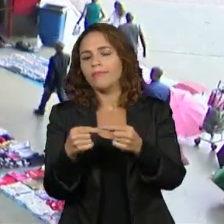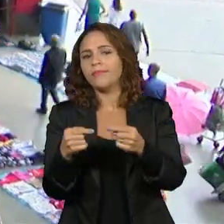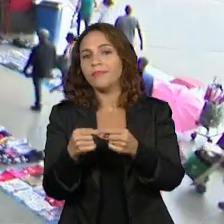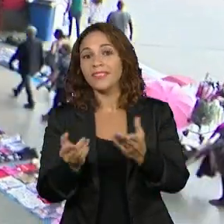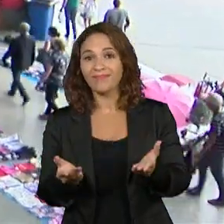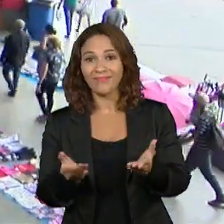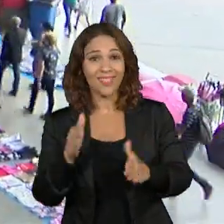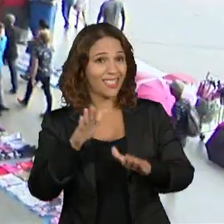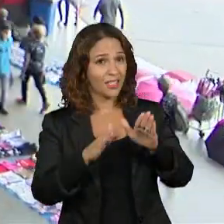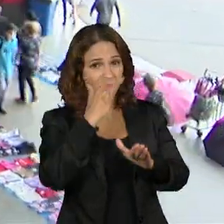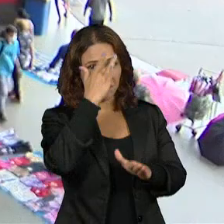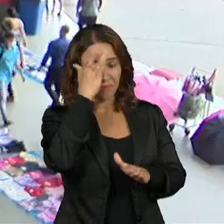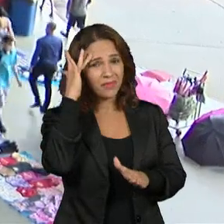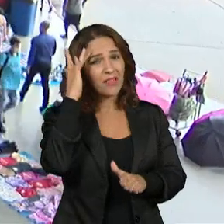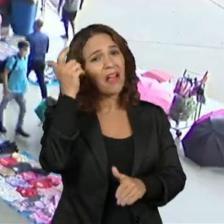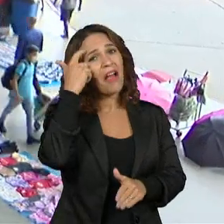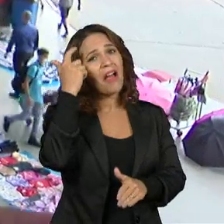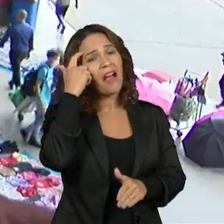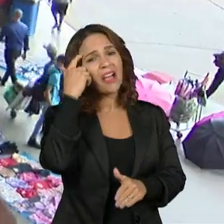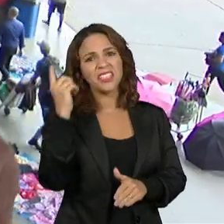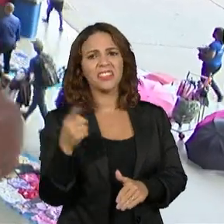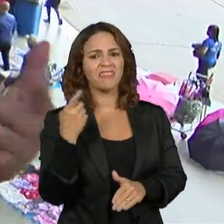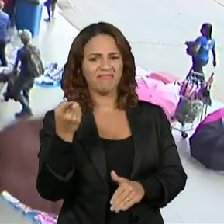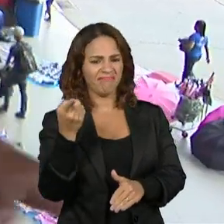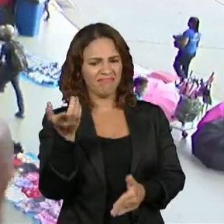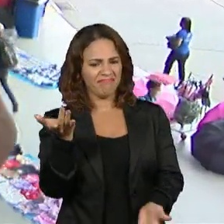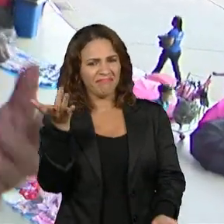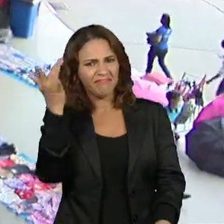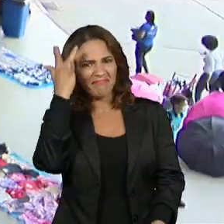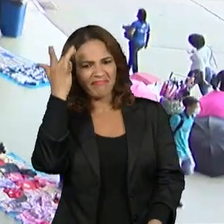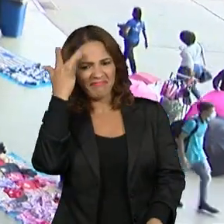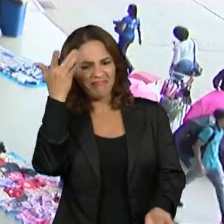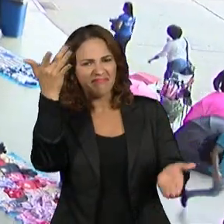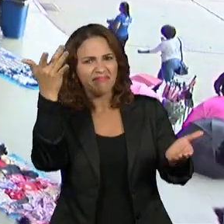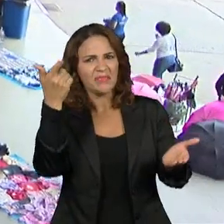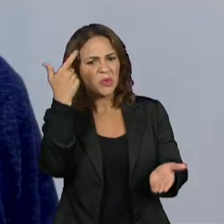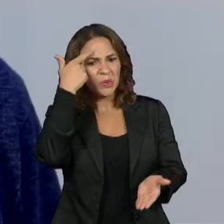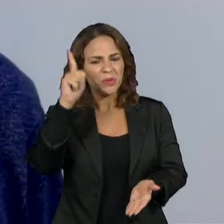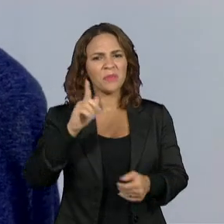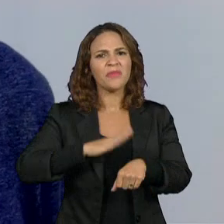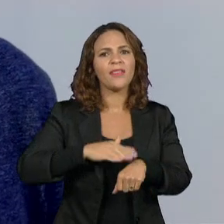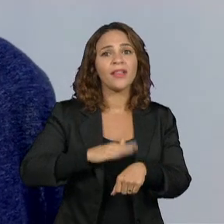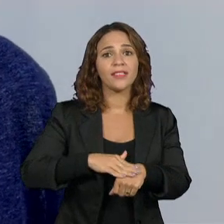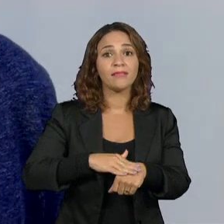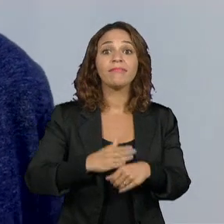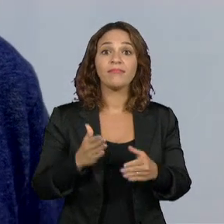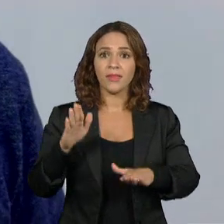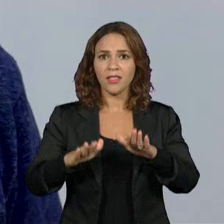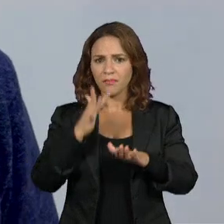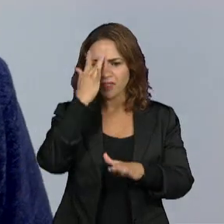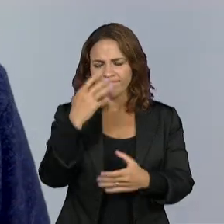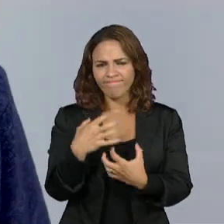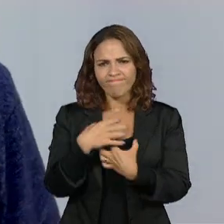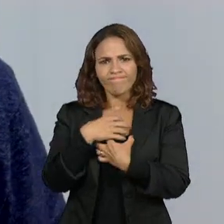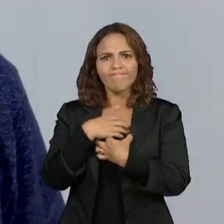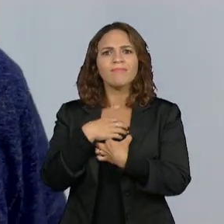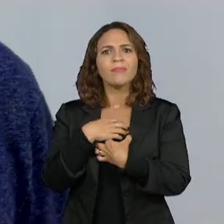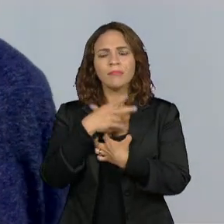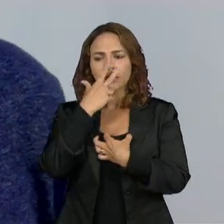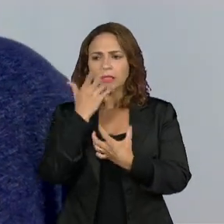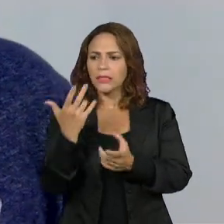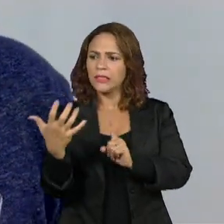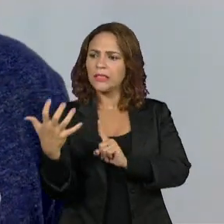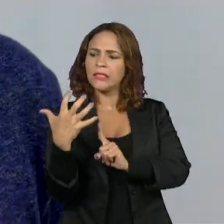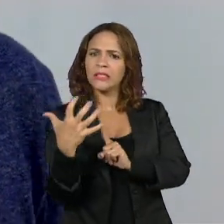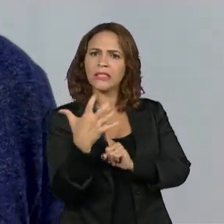gente, assim, não tem noção do que a gente é, do que a gente está fazendo. A pessoa obesa ainda se sente coagida até,